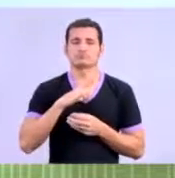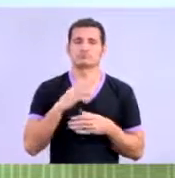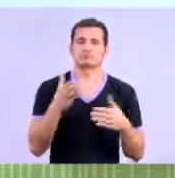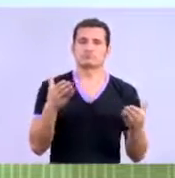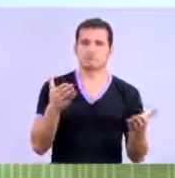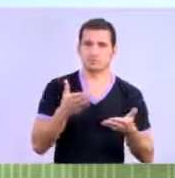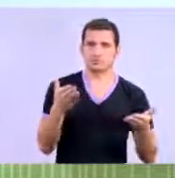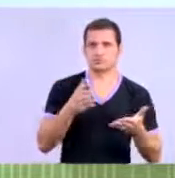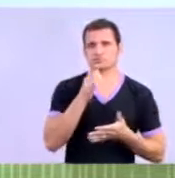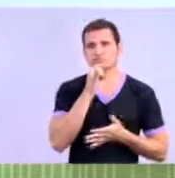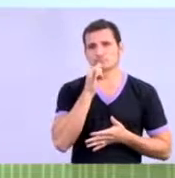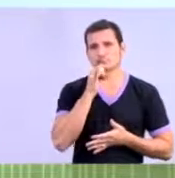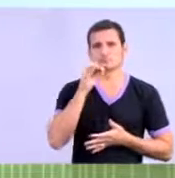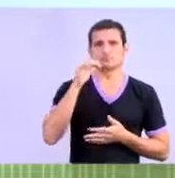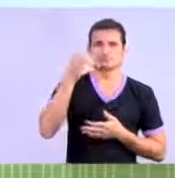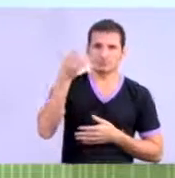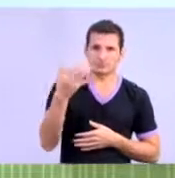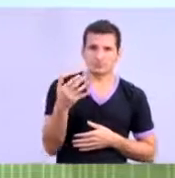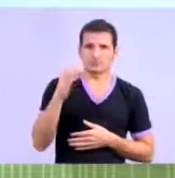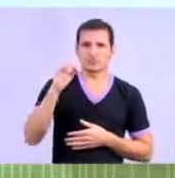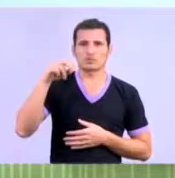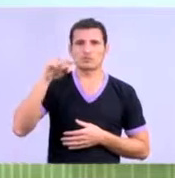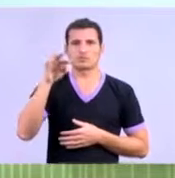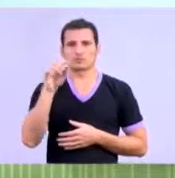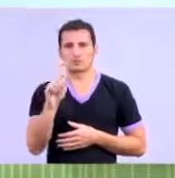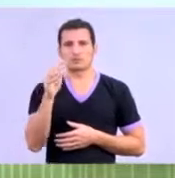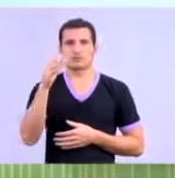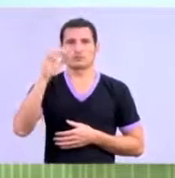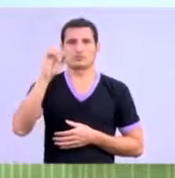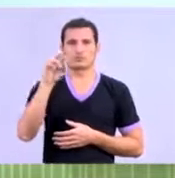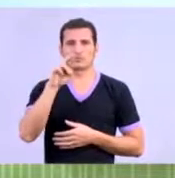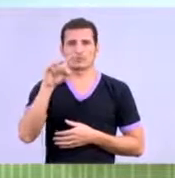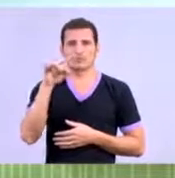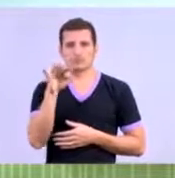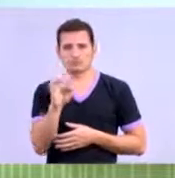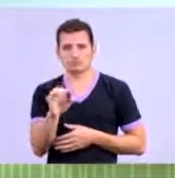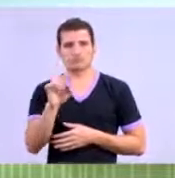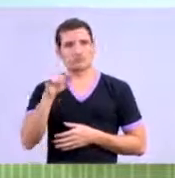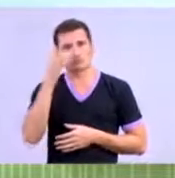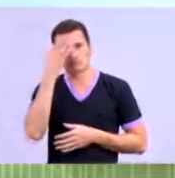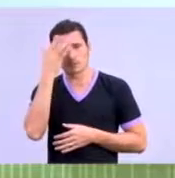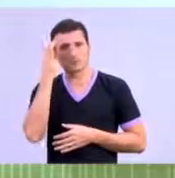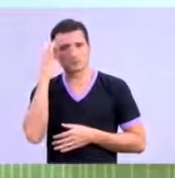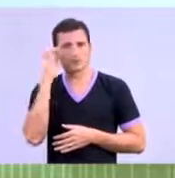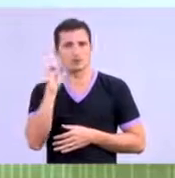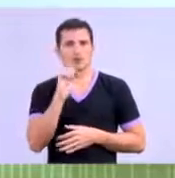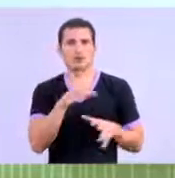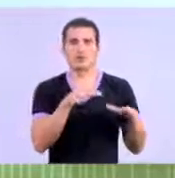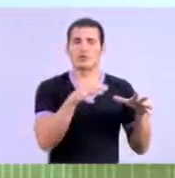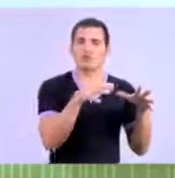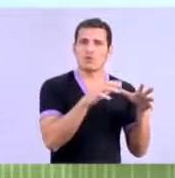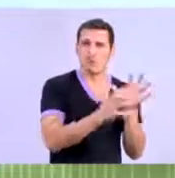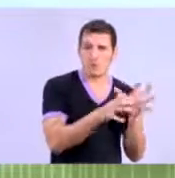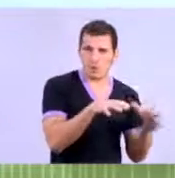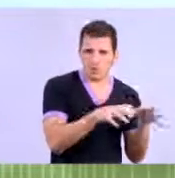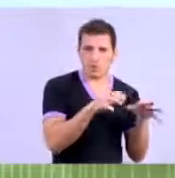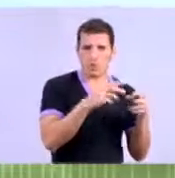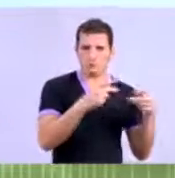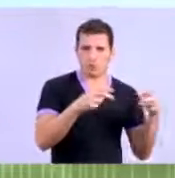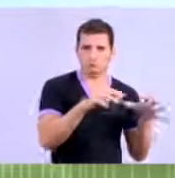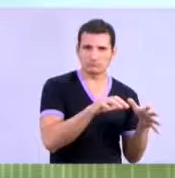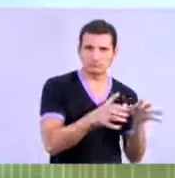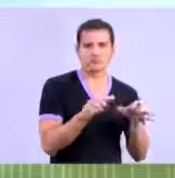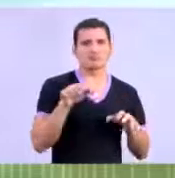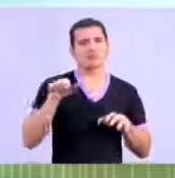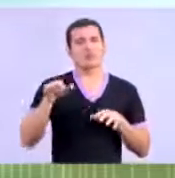de hoje, a gente vai falar de conta corrente, e é até fácil a gente entender o que é objeto concreto, objeto abstrato. Objeto, para ficar